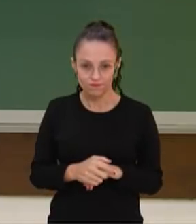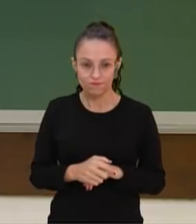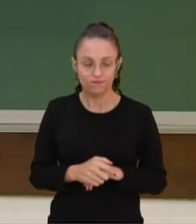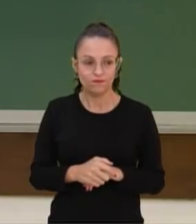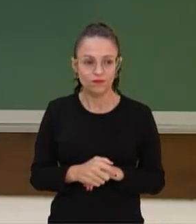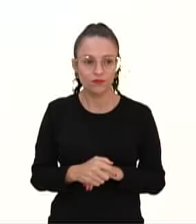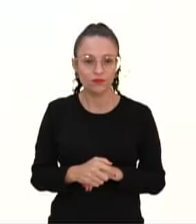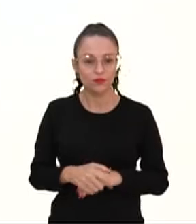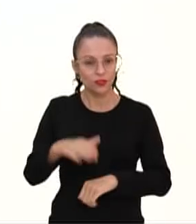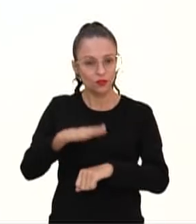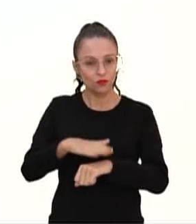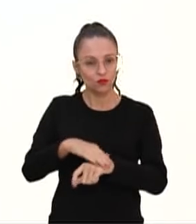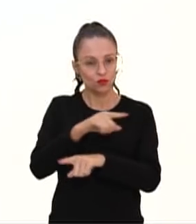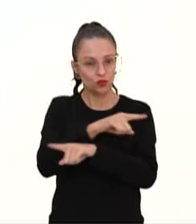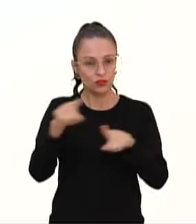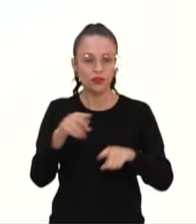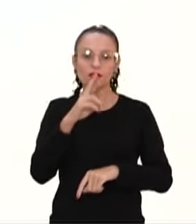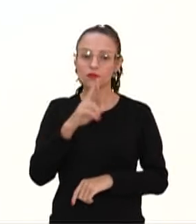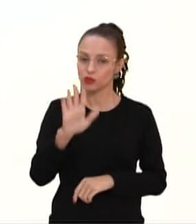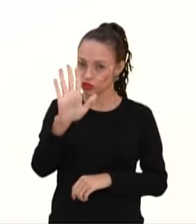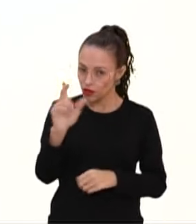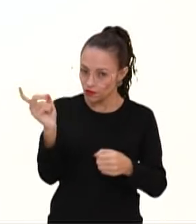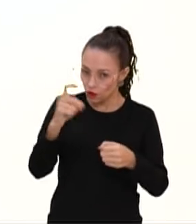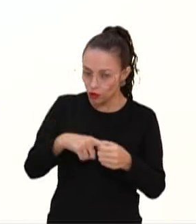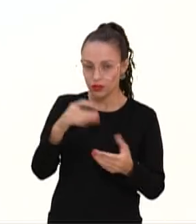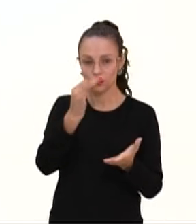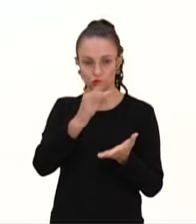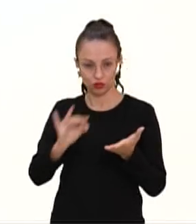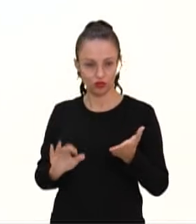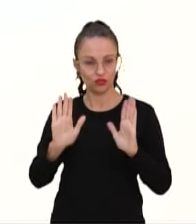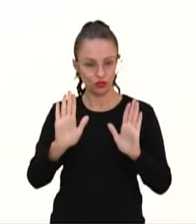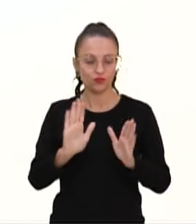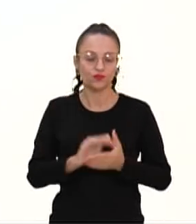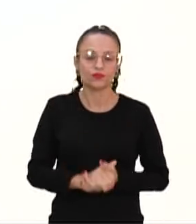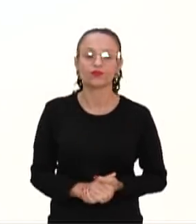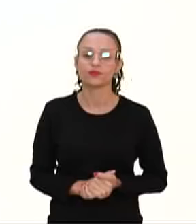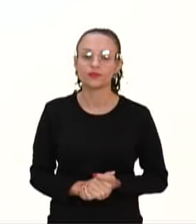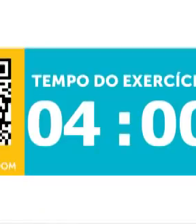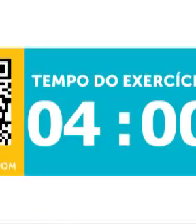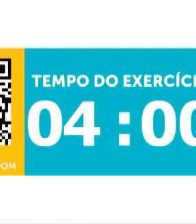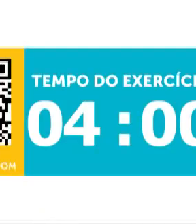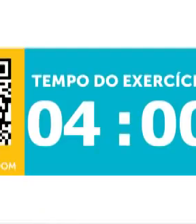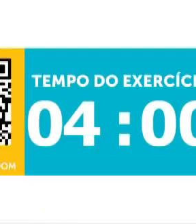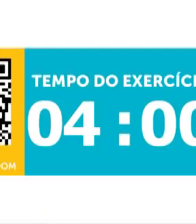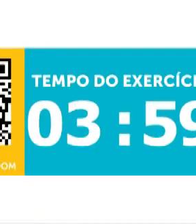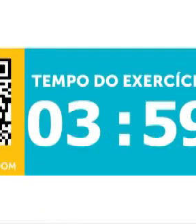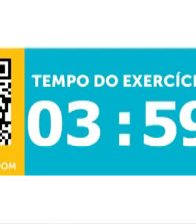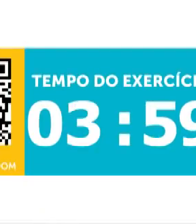Mas você tem uns minutos aí para resolver. A gente volta corrigindo já já.